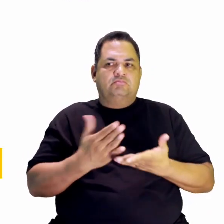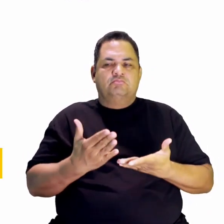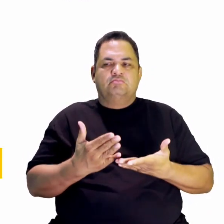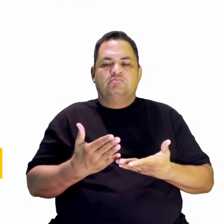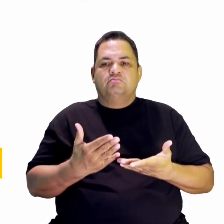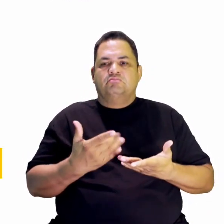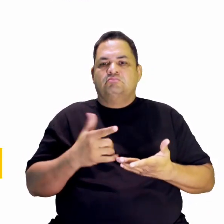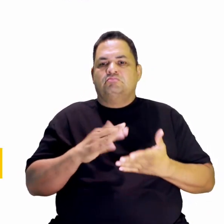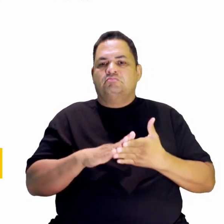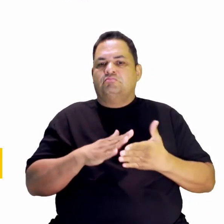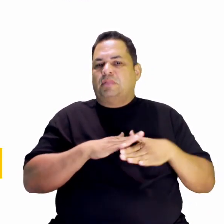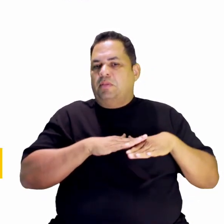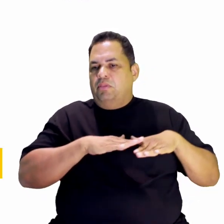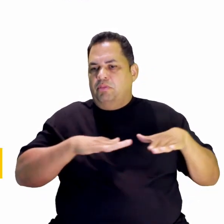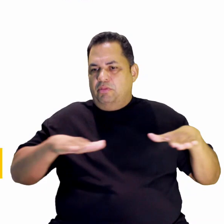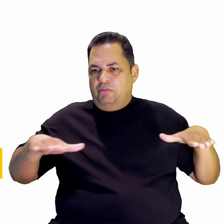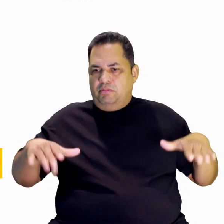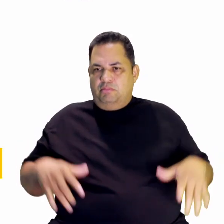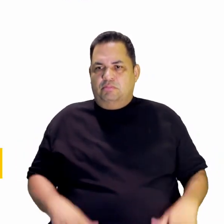caixas deslizar.